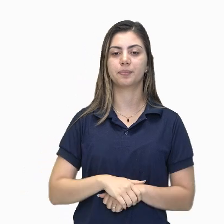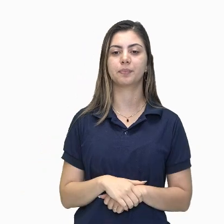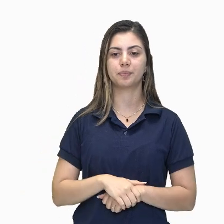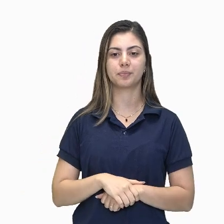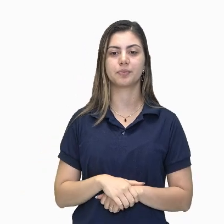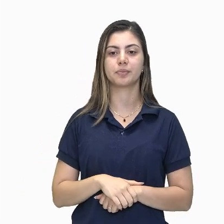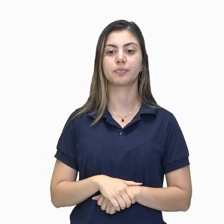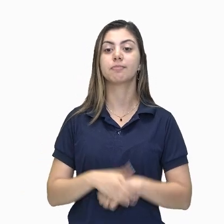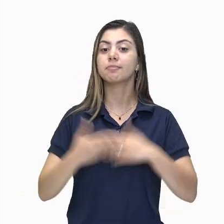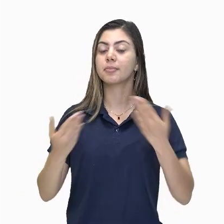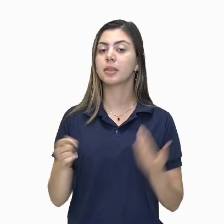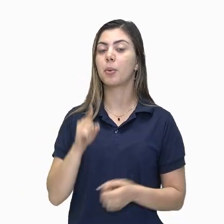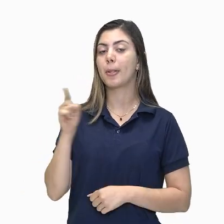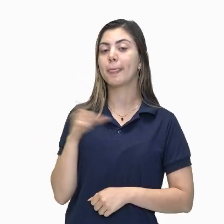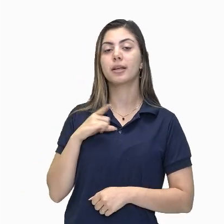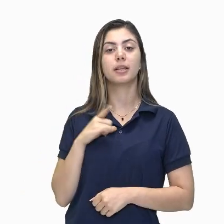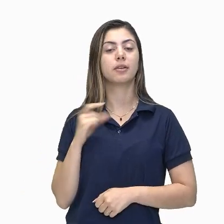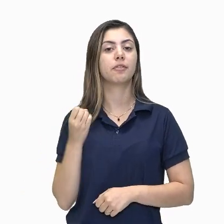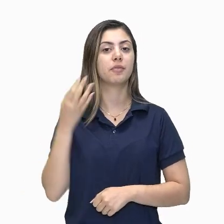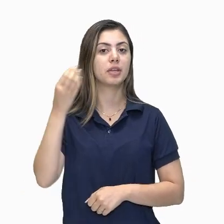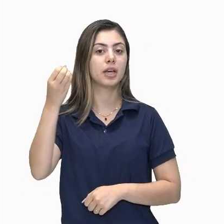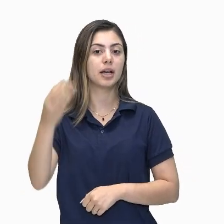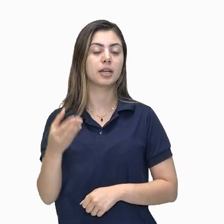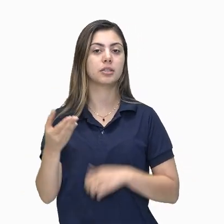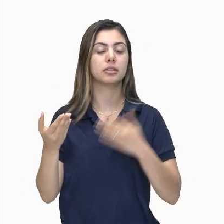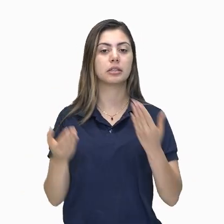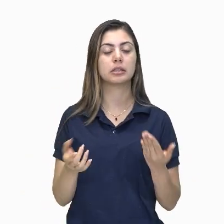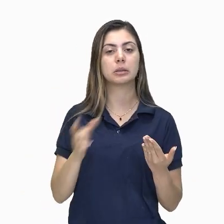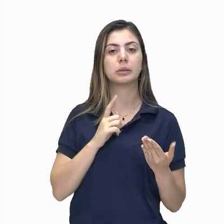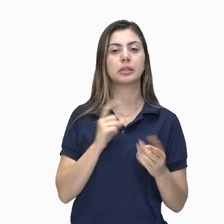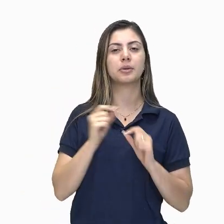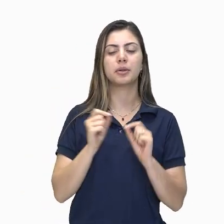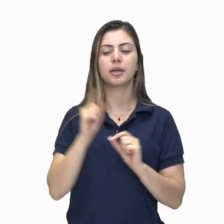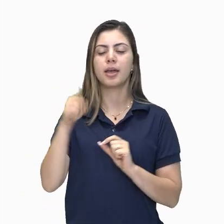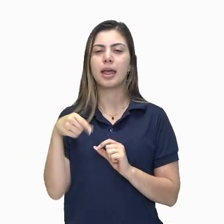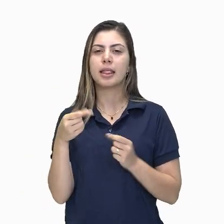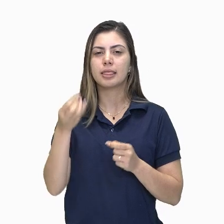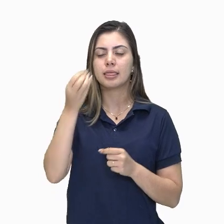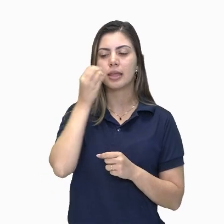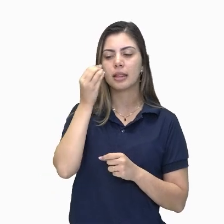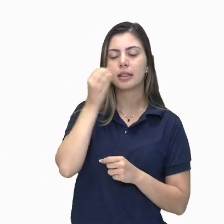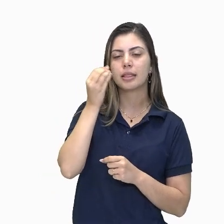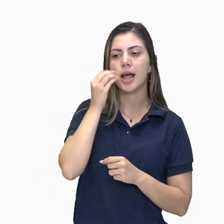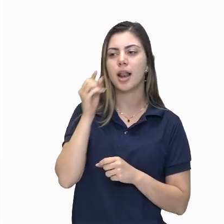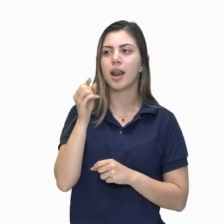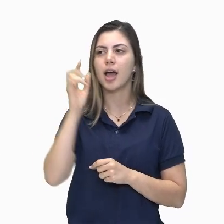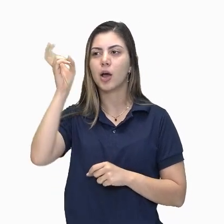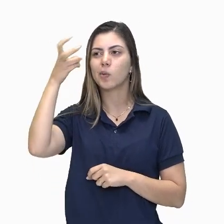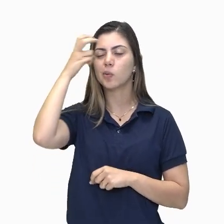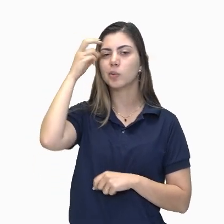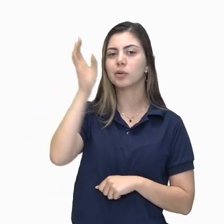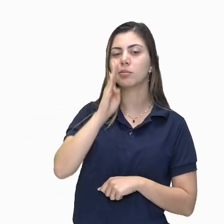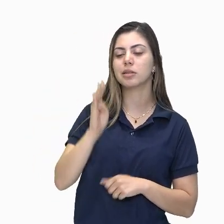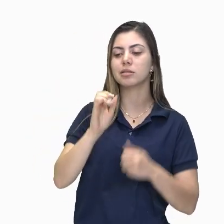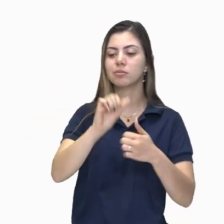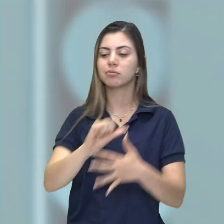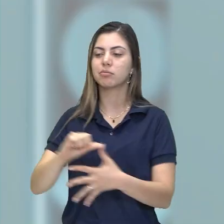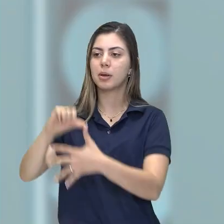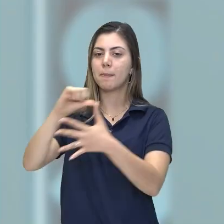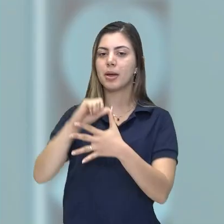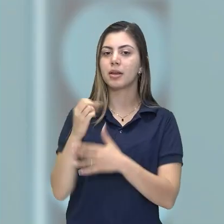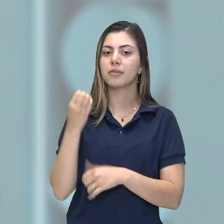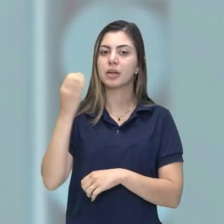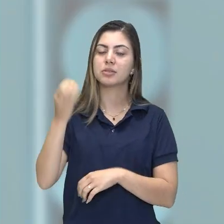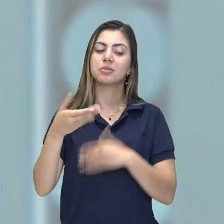Então, essas viagens fizeram com que ele pudesse trazer essas lendas, não só brasileiras, mas de outros países da América do Sul, para